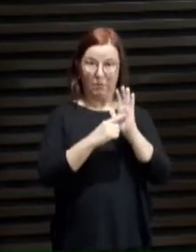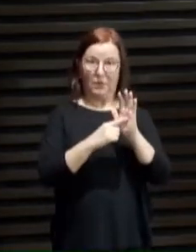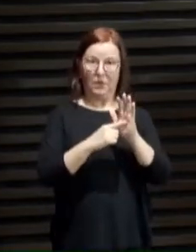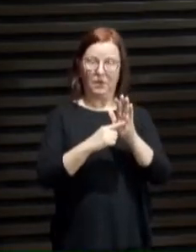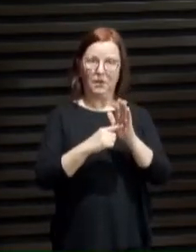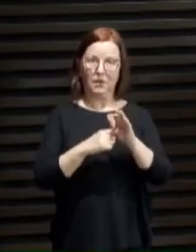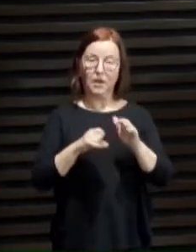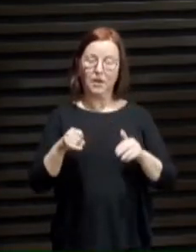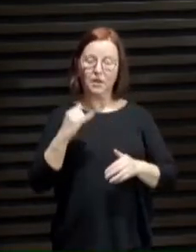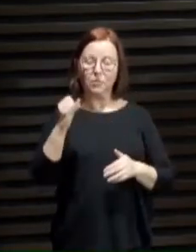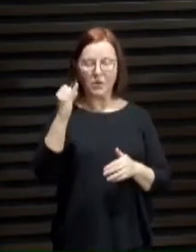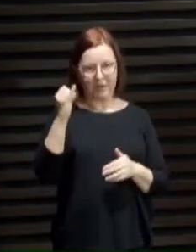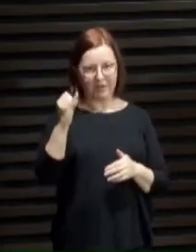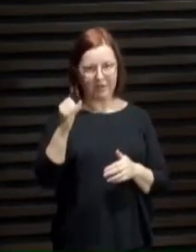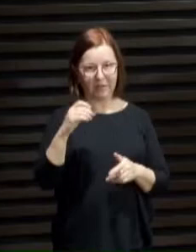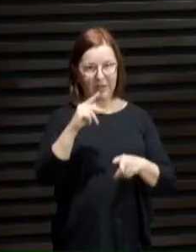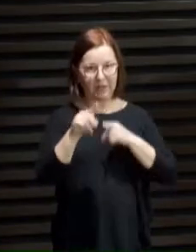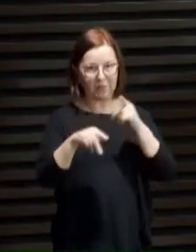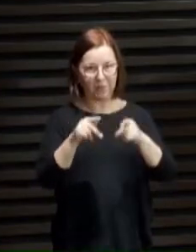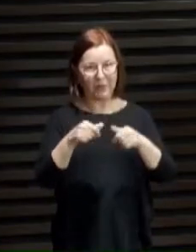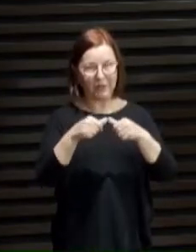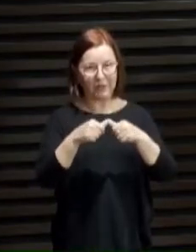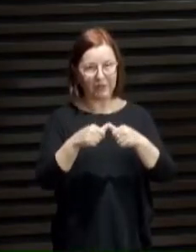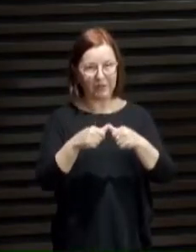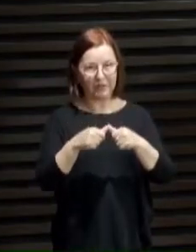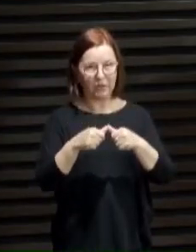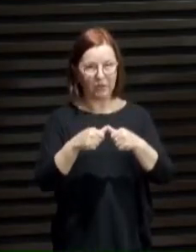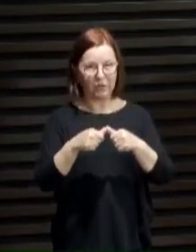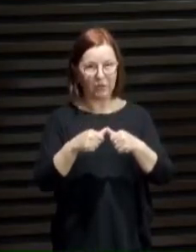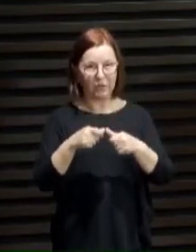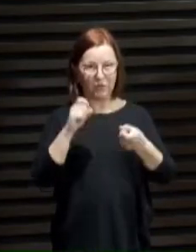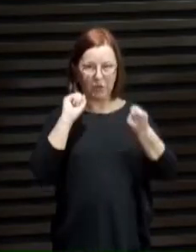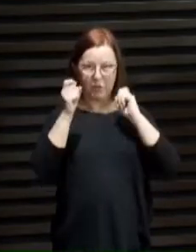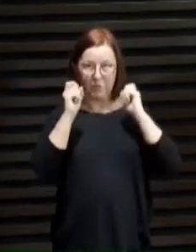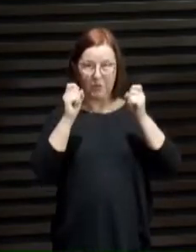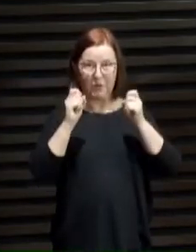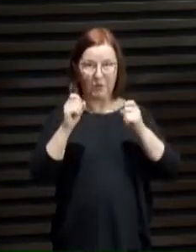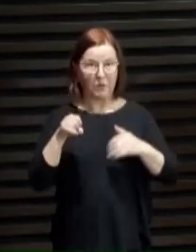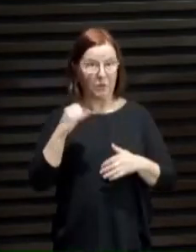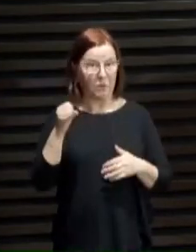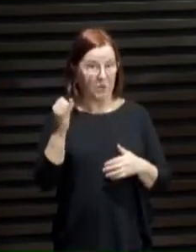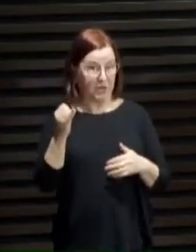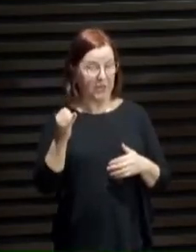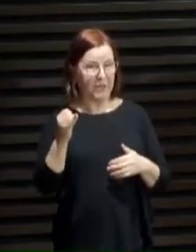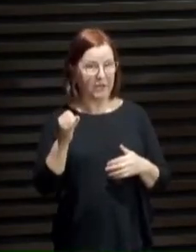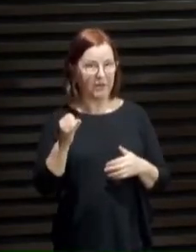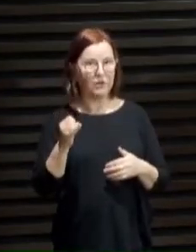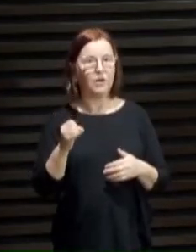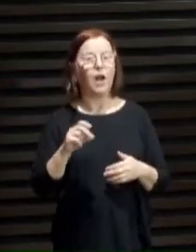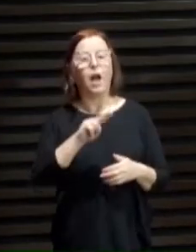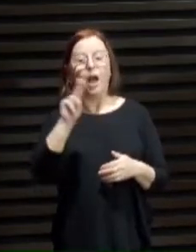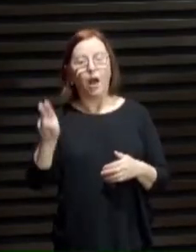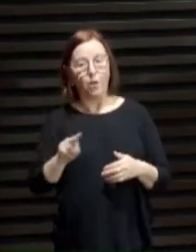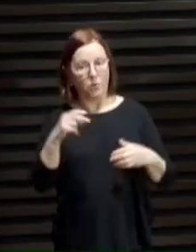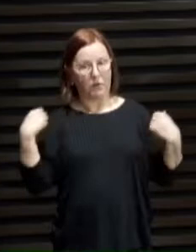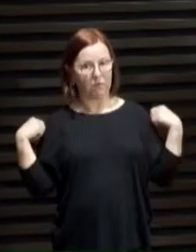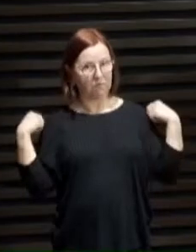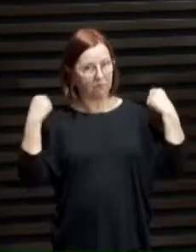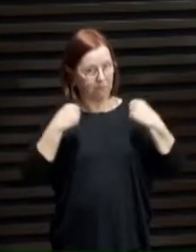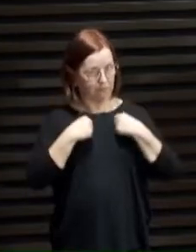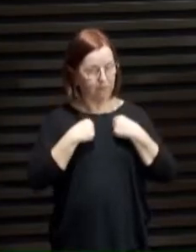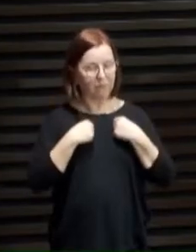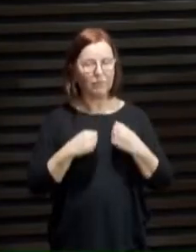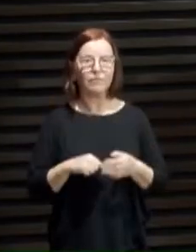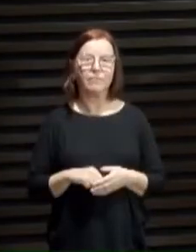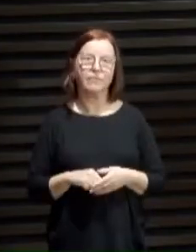estão numa reunião solene, elas estão munidas de capa, elas nunca estão só com túnica, é uma espécie do nosso paletó. E